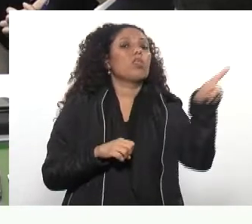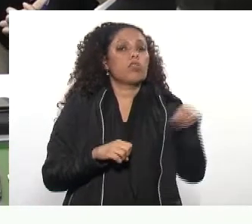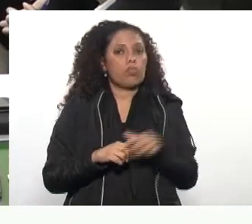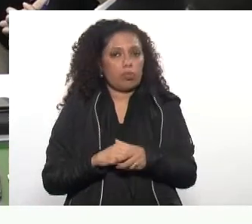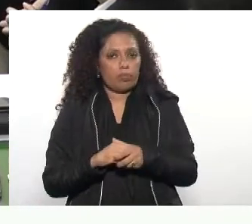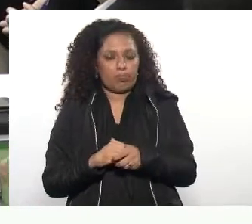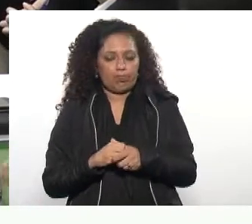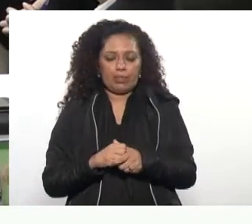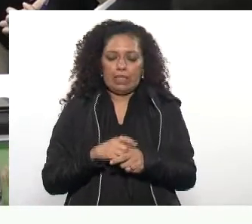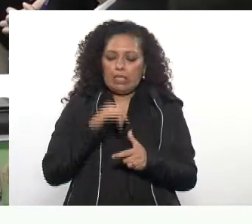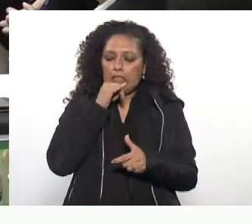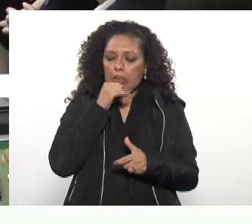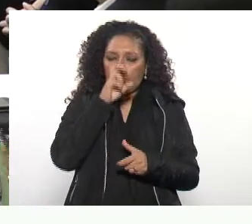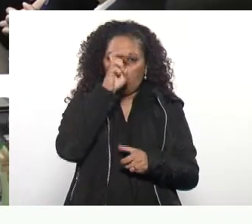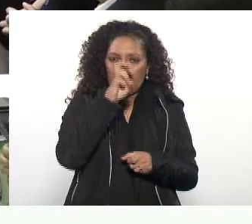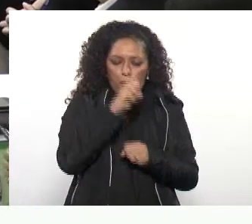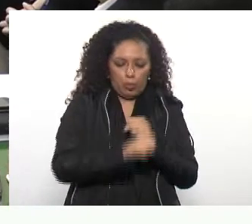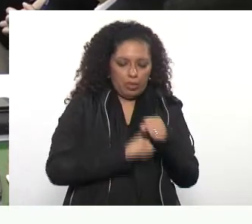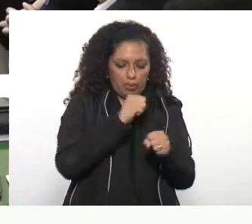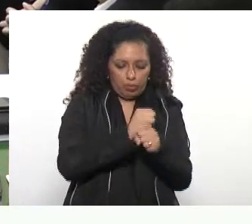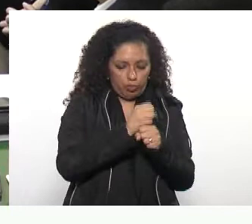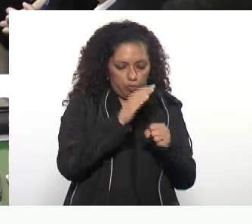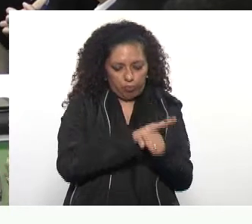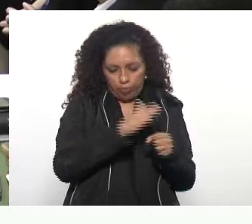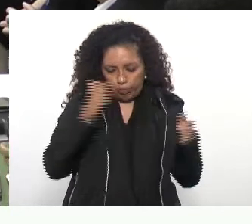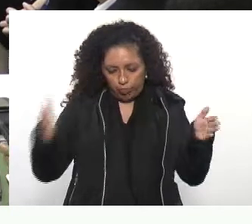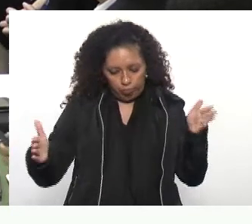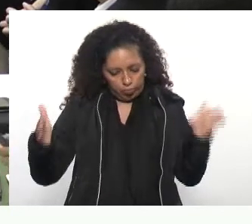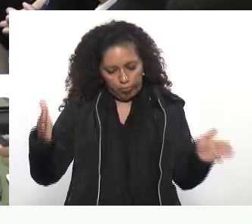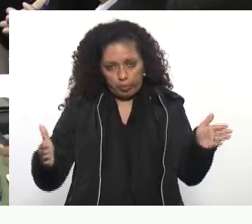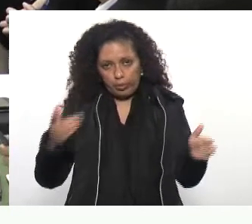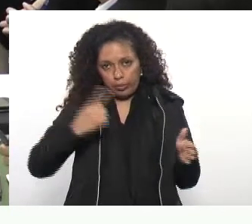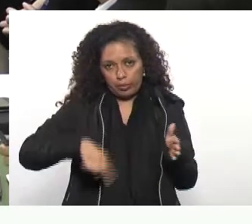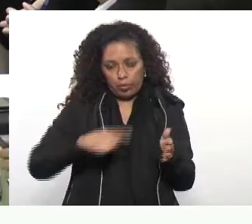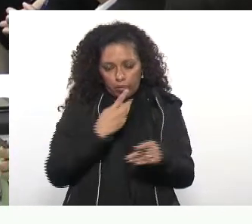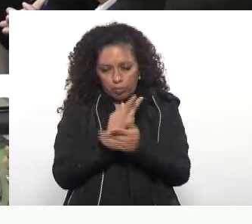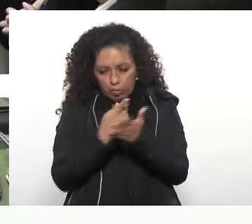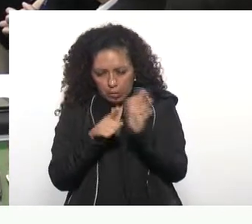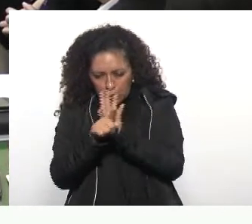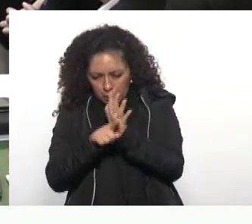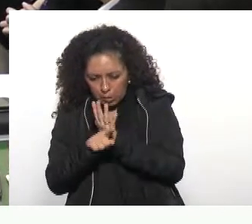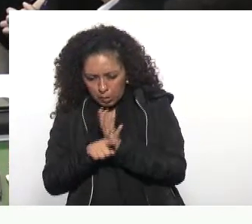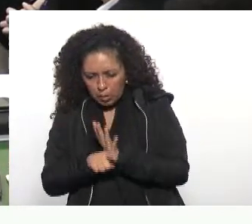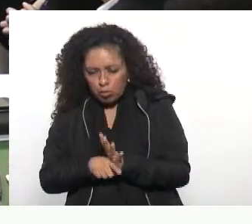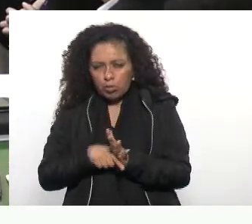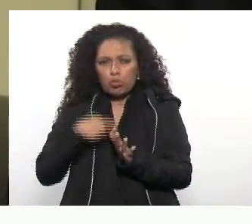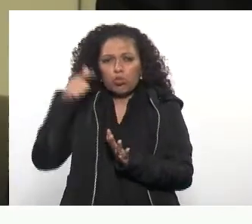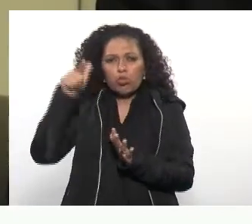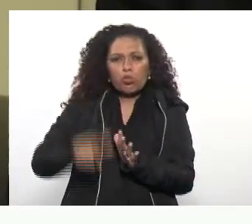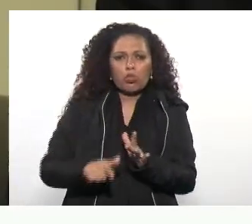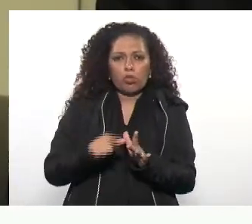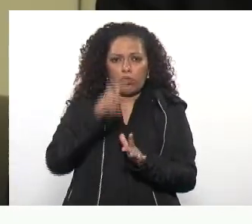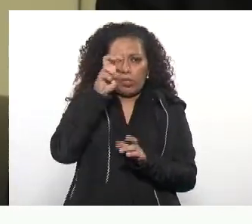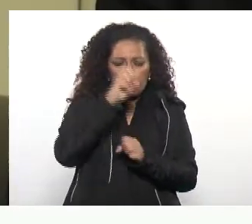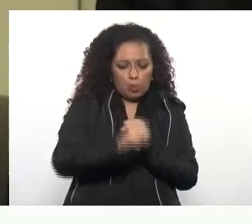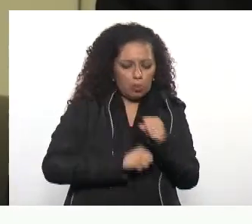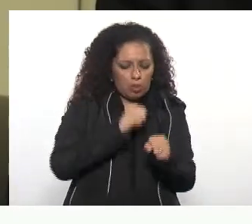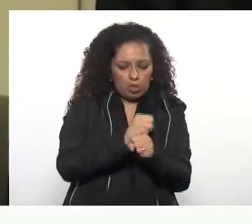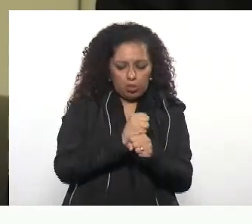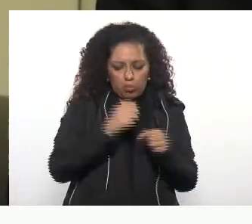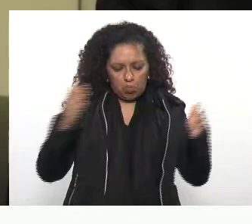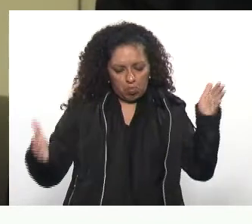de 5 em 5 anos, pelo contrato, é feita uma revisão tarifária, que a gente chama da revisão quinquenal